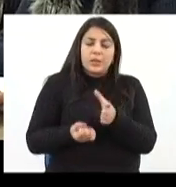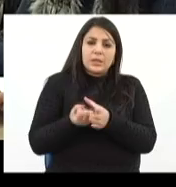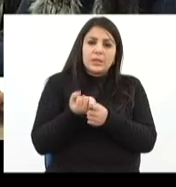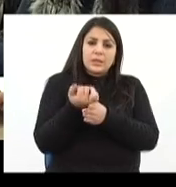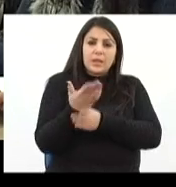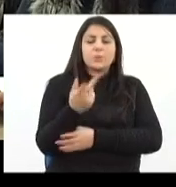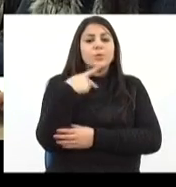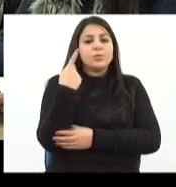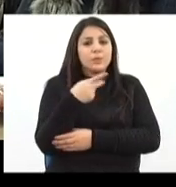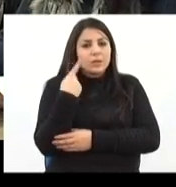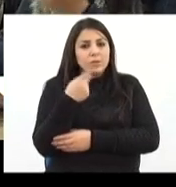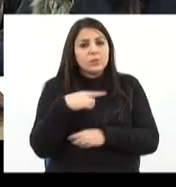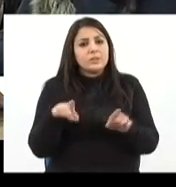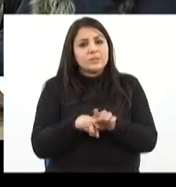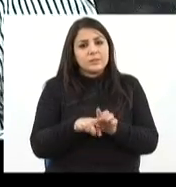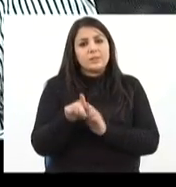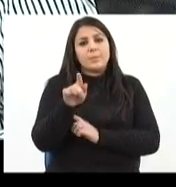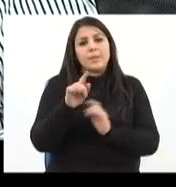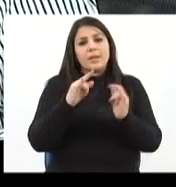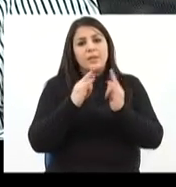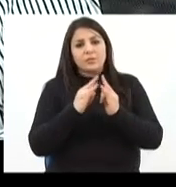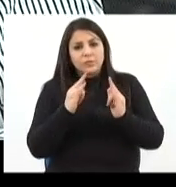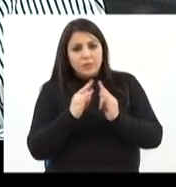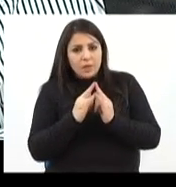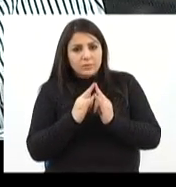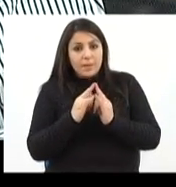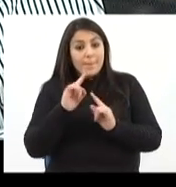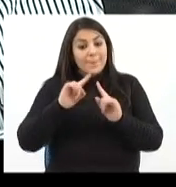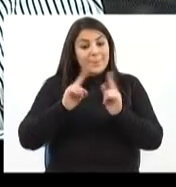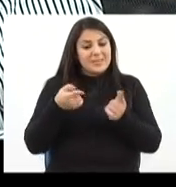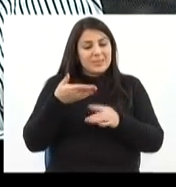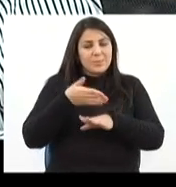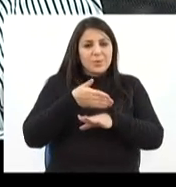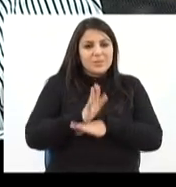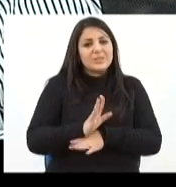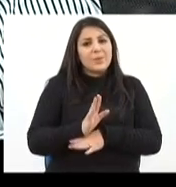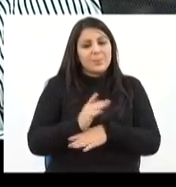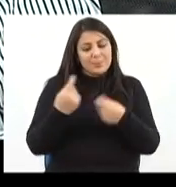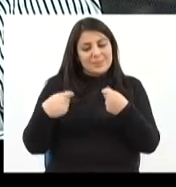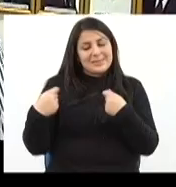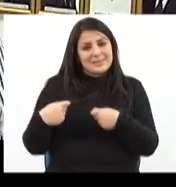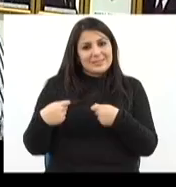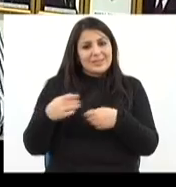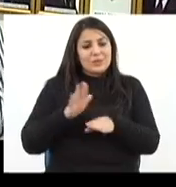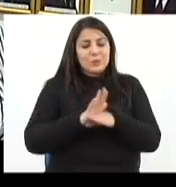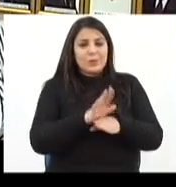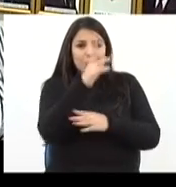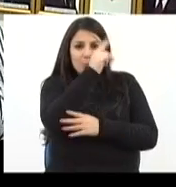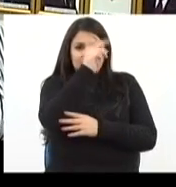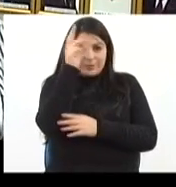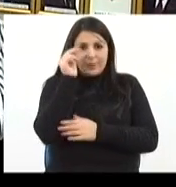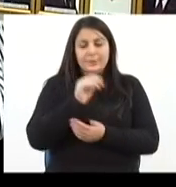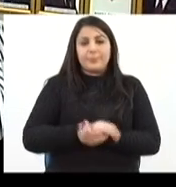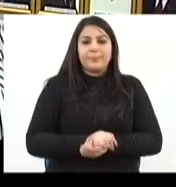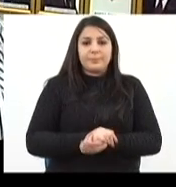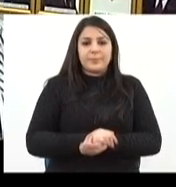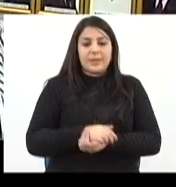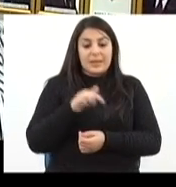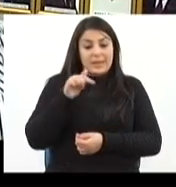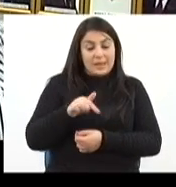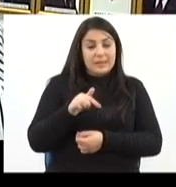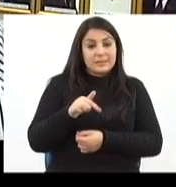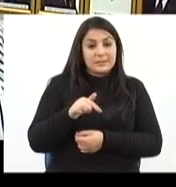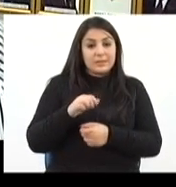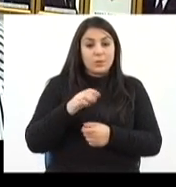elaborado por vereadores e entidades, mas a apresentação depende do prefeito. Essa situação toda ela nasceu de uma